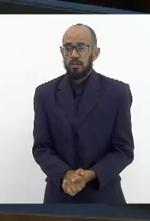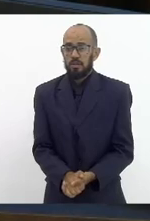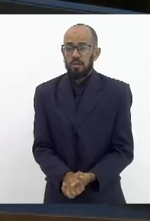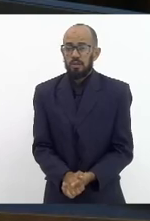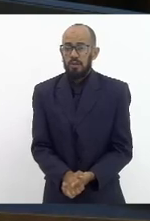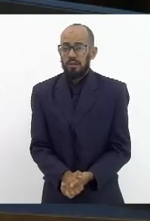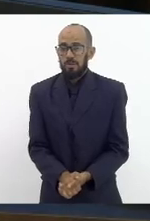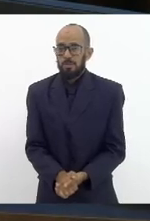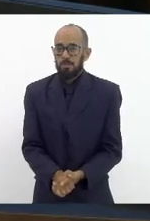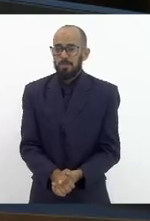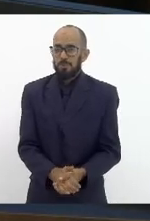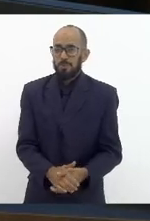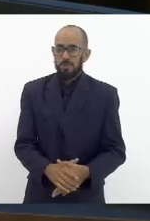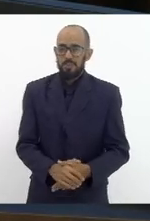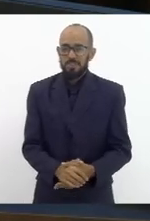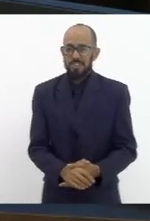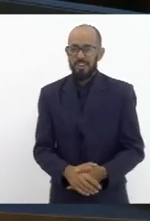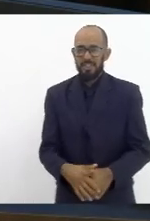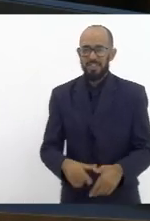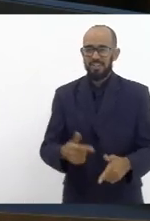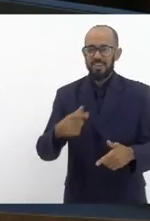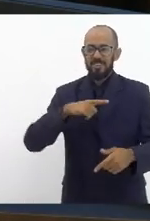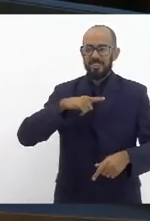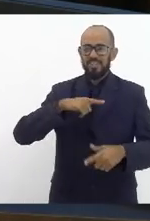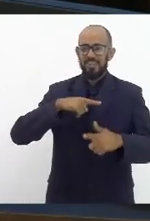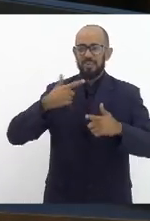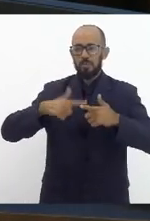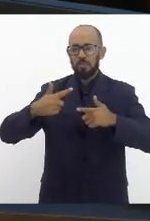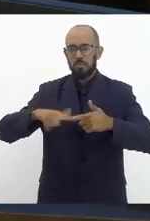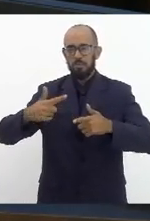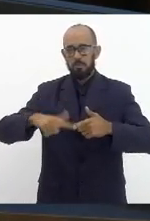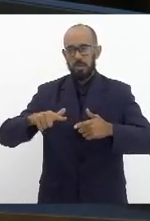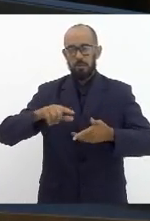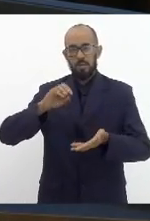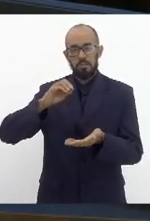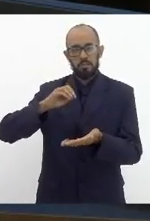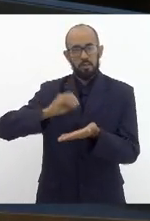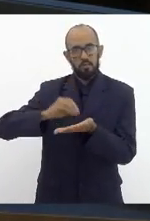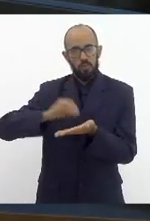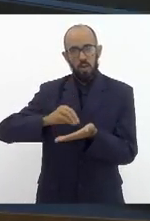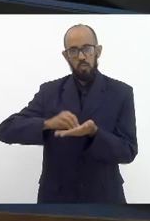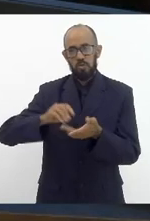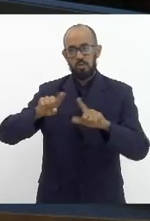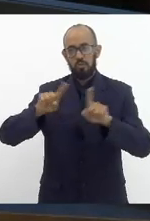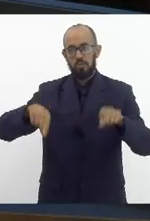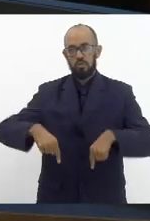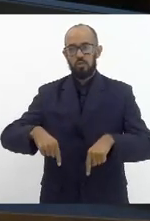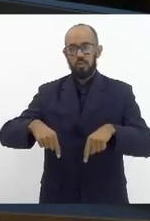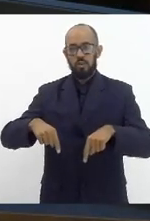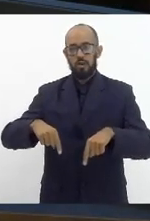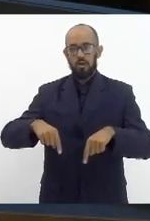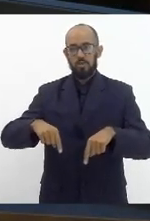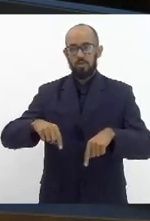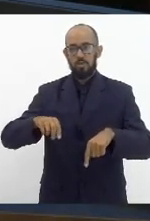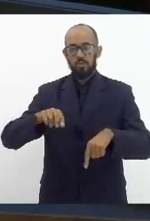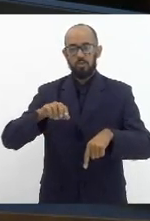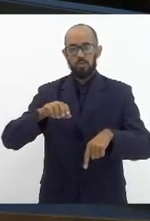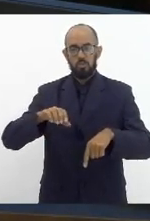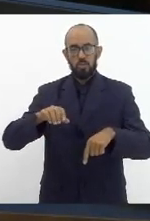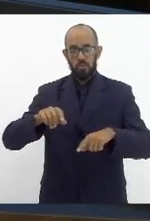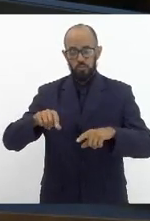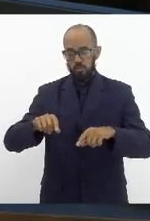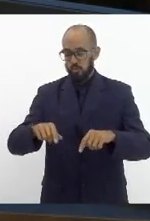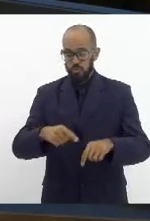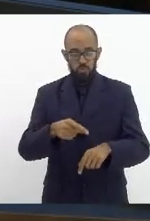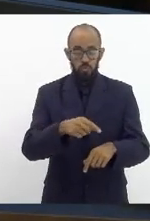figura fantasmagórica, que é a questão do número de vacâncias e dos cargos bloqueados pela administração